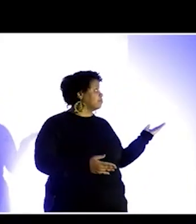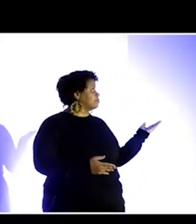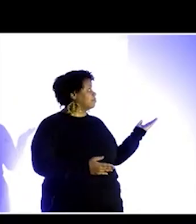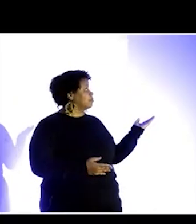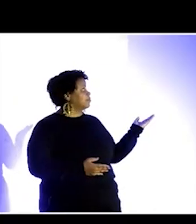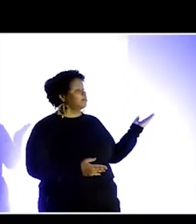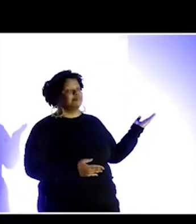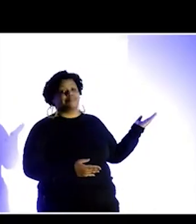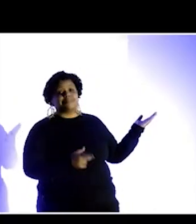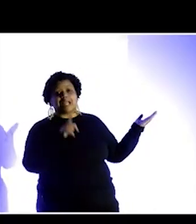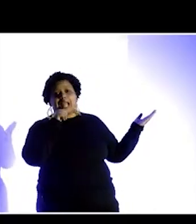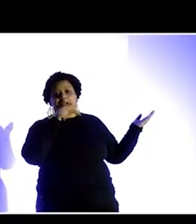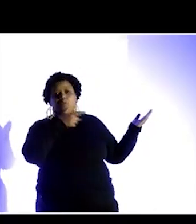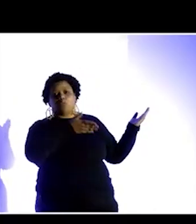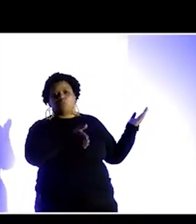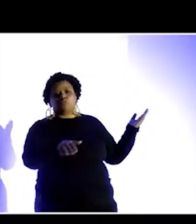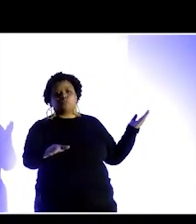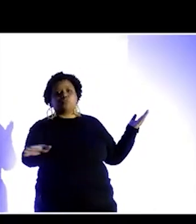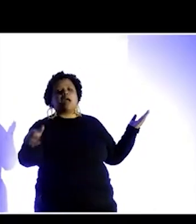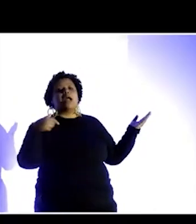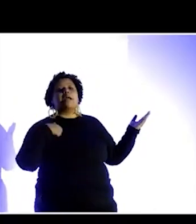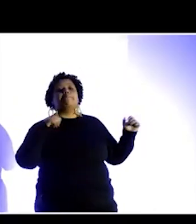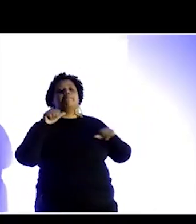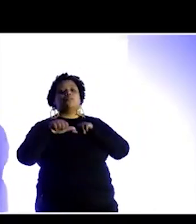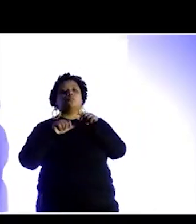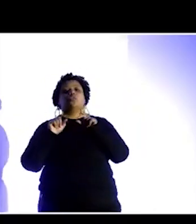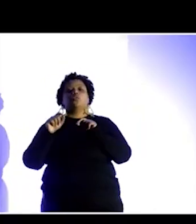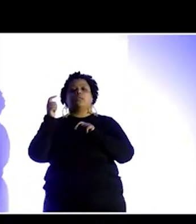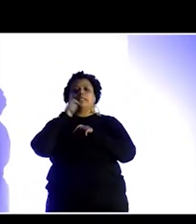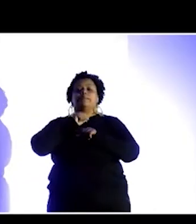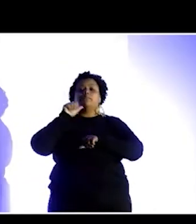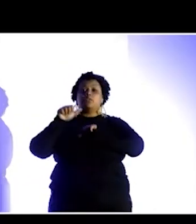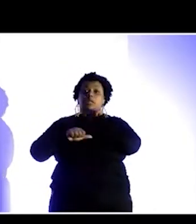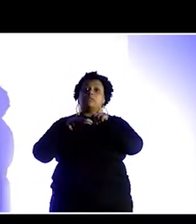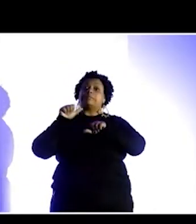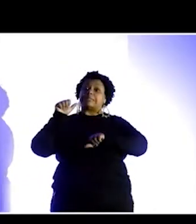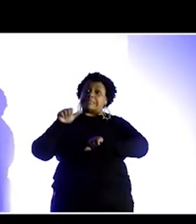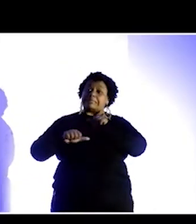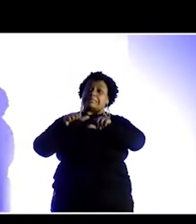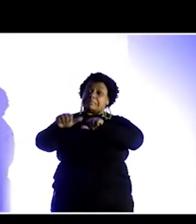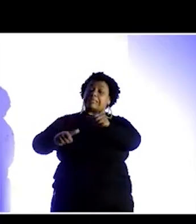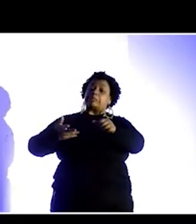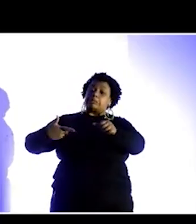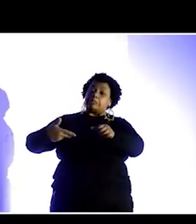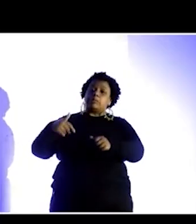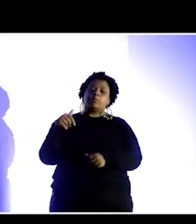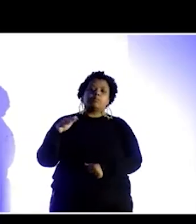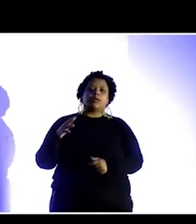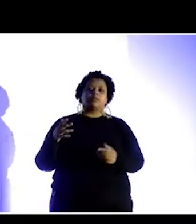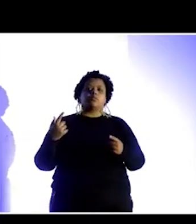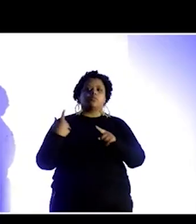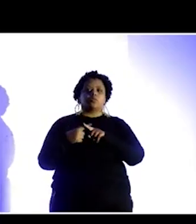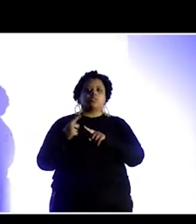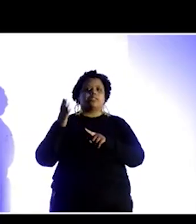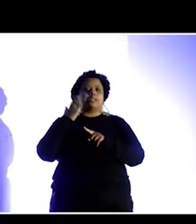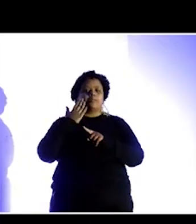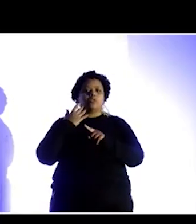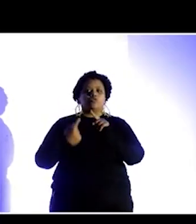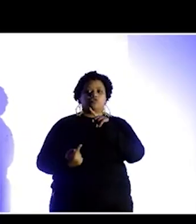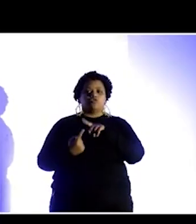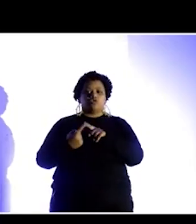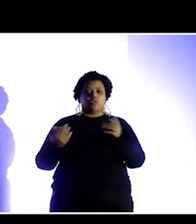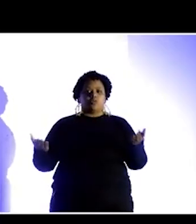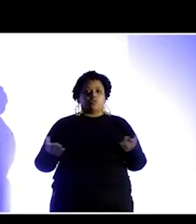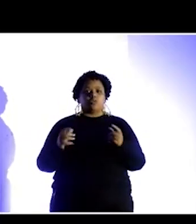pelos nossos rios. O que vai mudar aqui é a intensidade dessa mudança, que é condicionado pelo tipo de cenário que a gente vai adotar